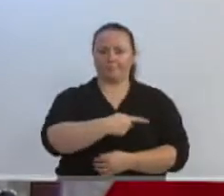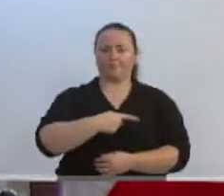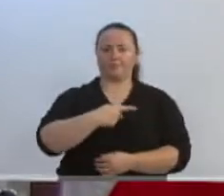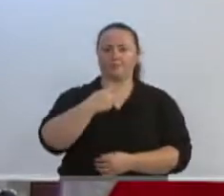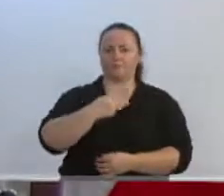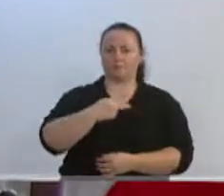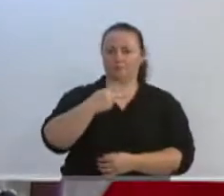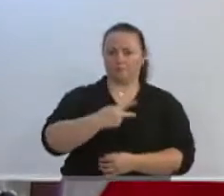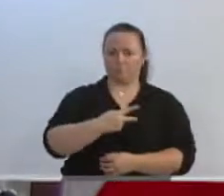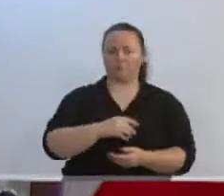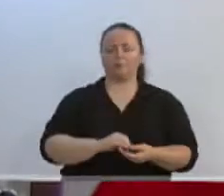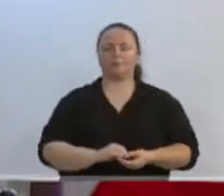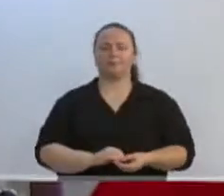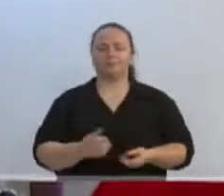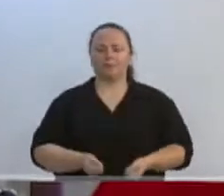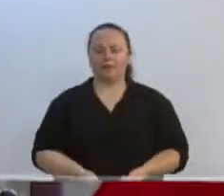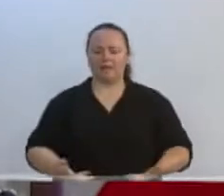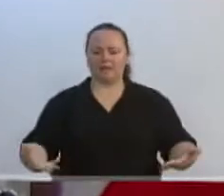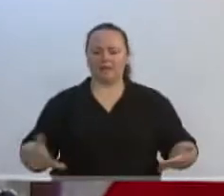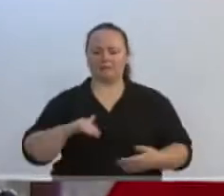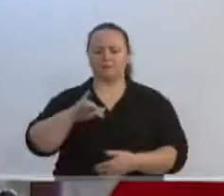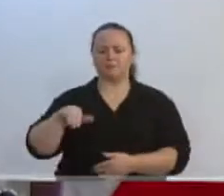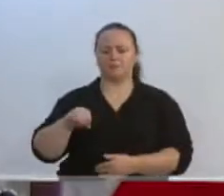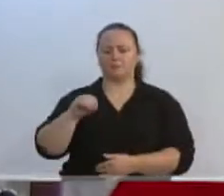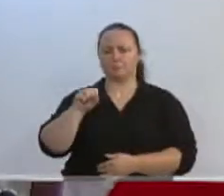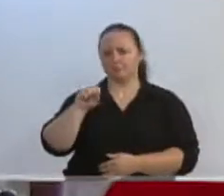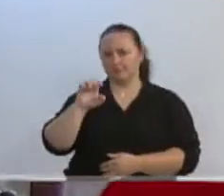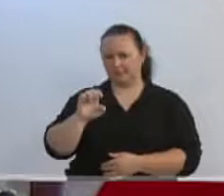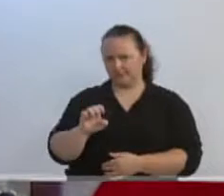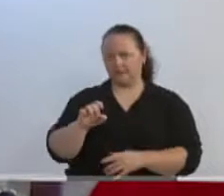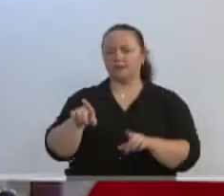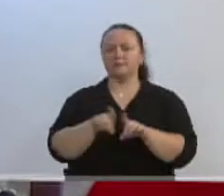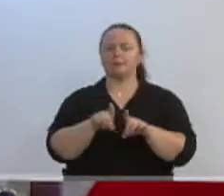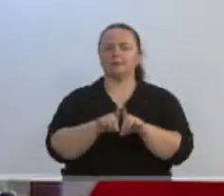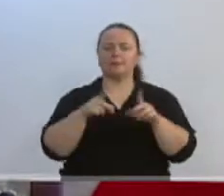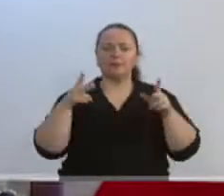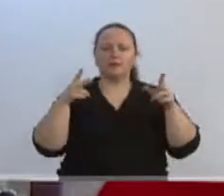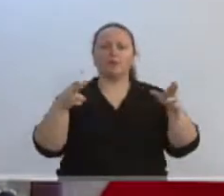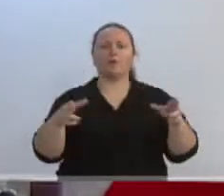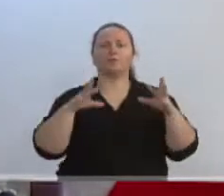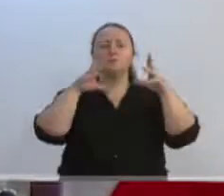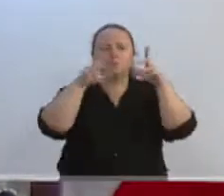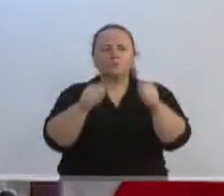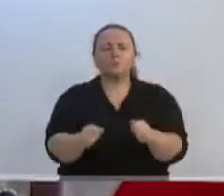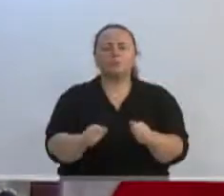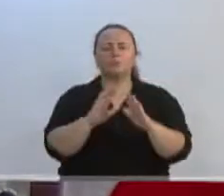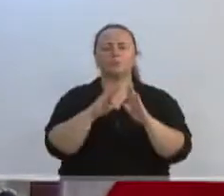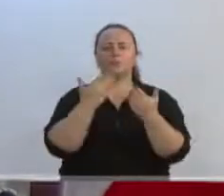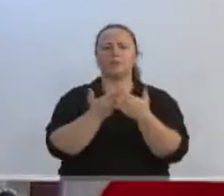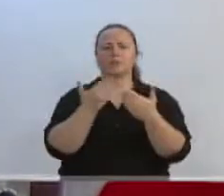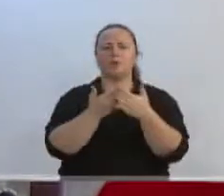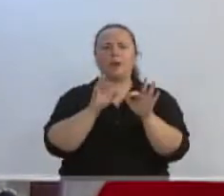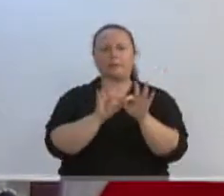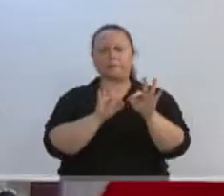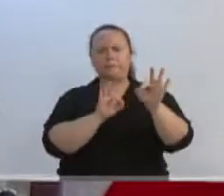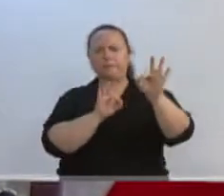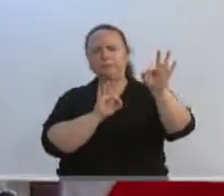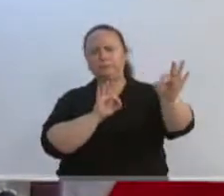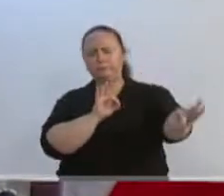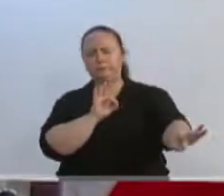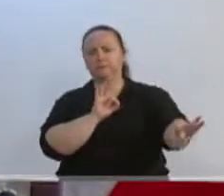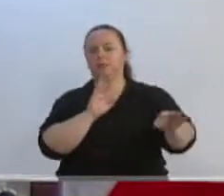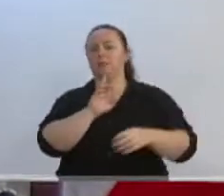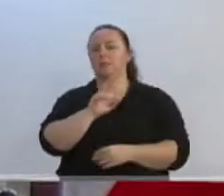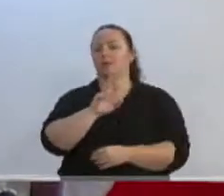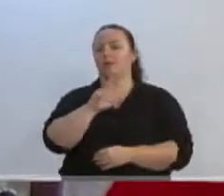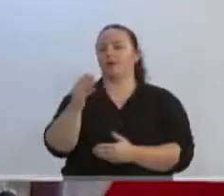Progresso, o custeio da escola José Vieira Corte, e assim como o custeio de todas as escolas isoladas do município, e não um